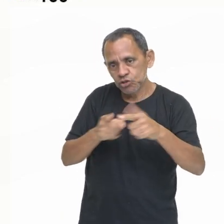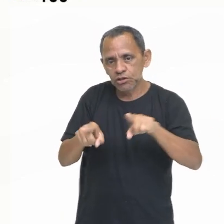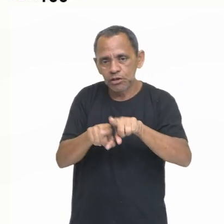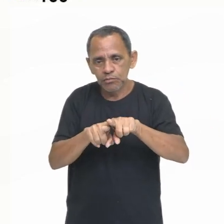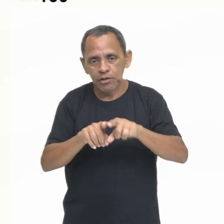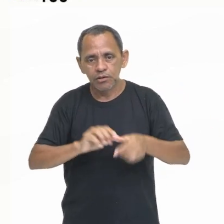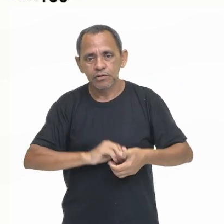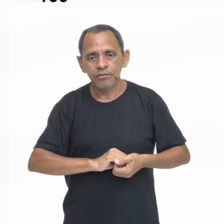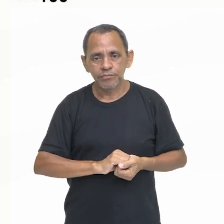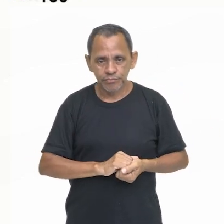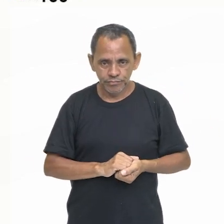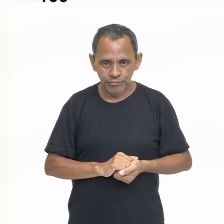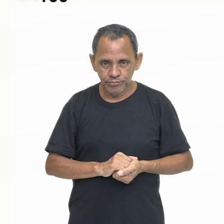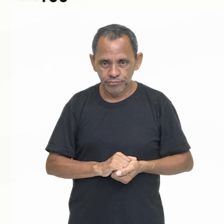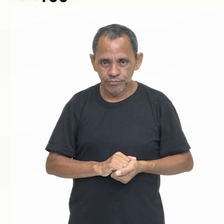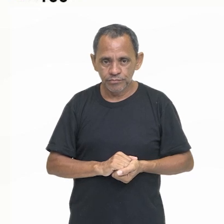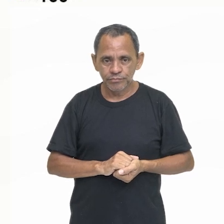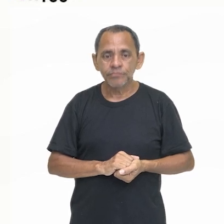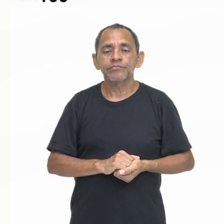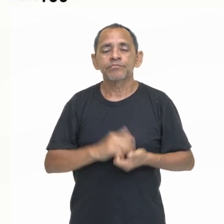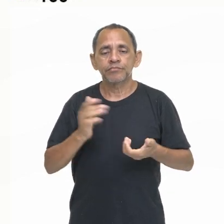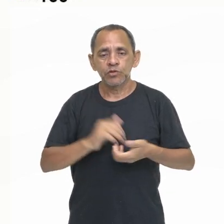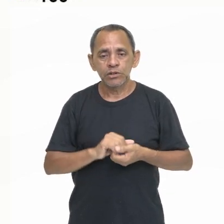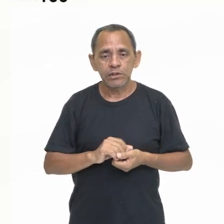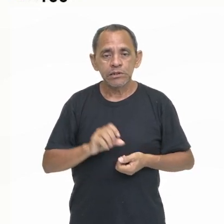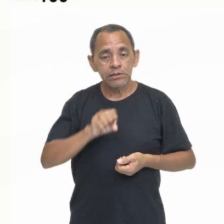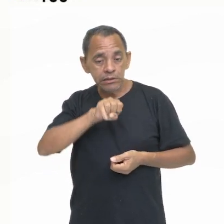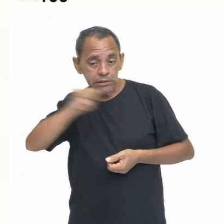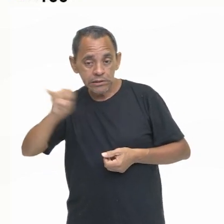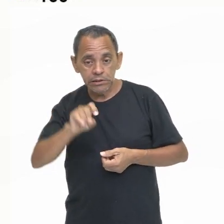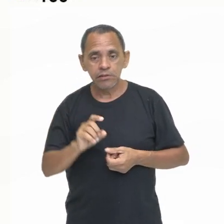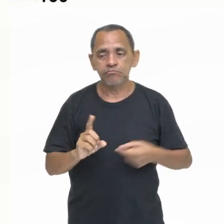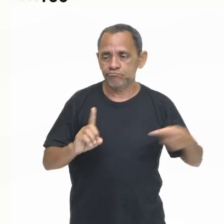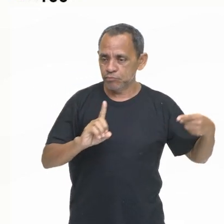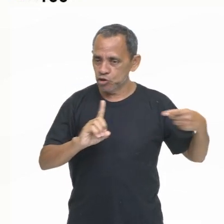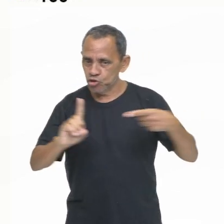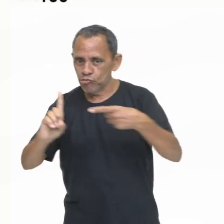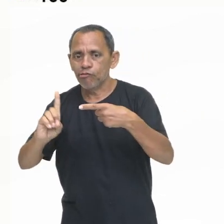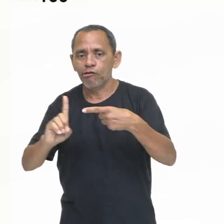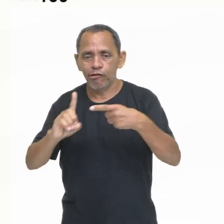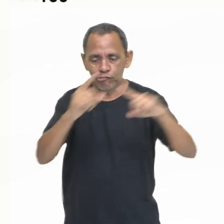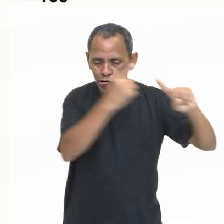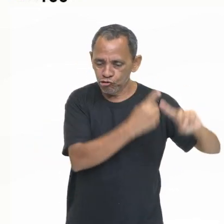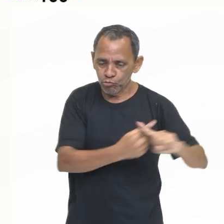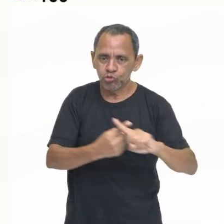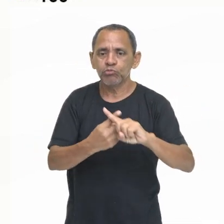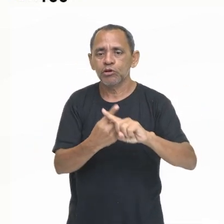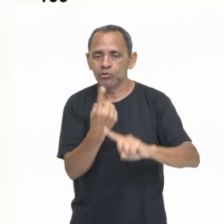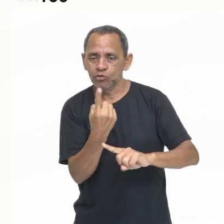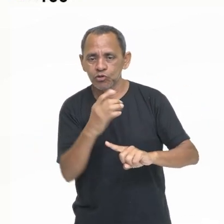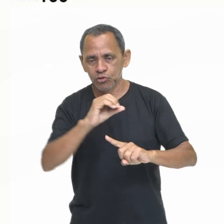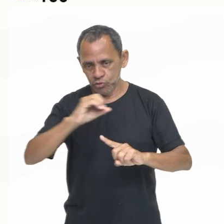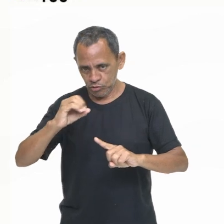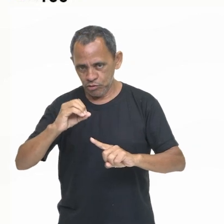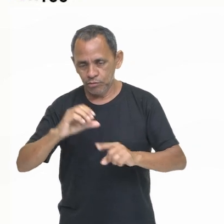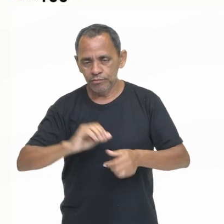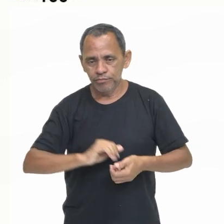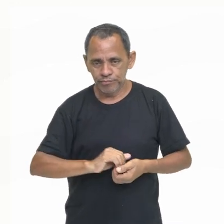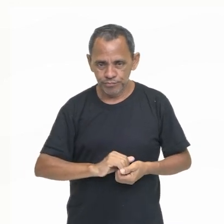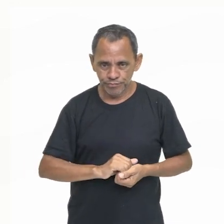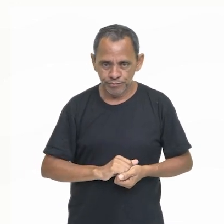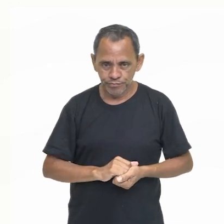multiplicar uma vez por 100, duas vezes por 100, 3 vezes por 100 para chegar em metro